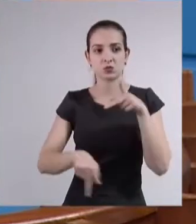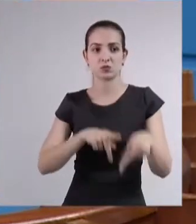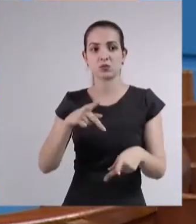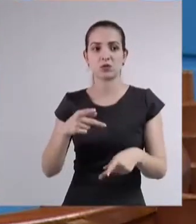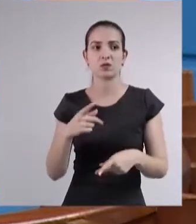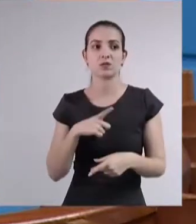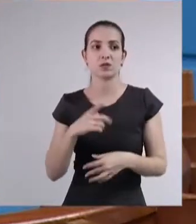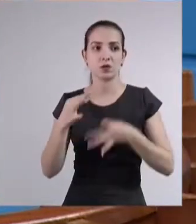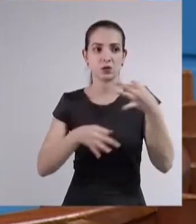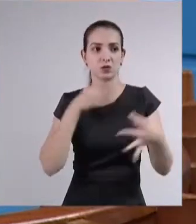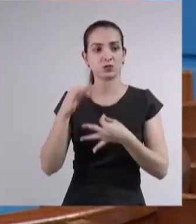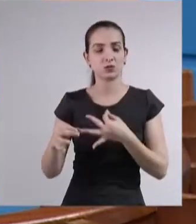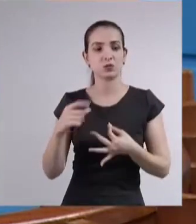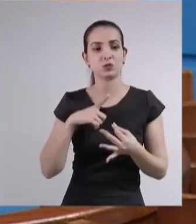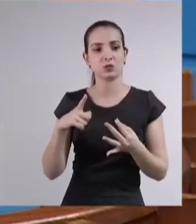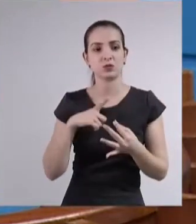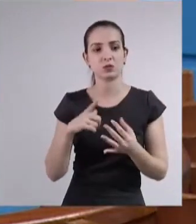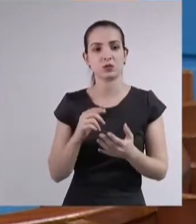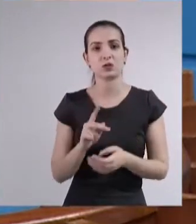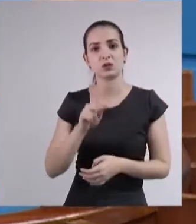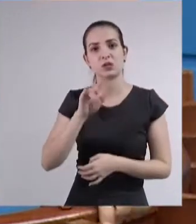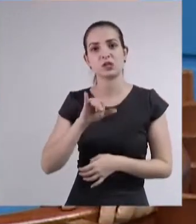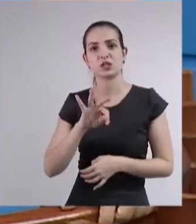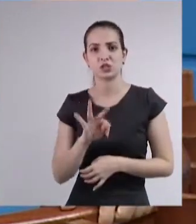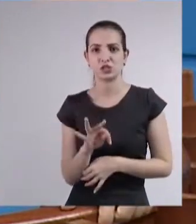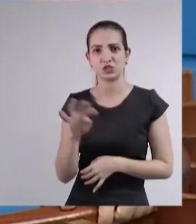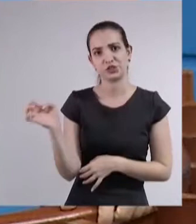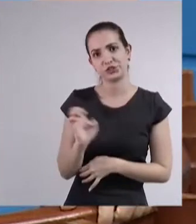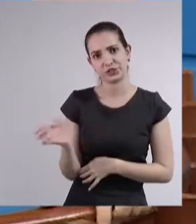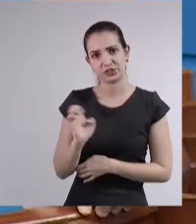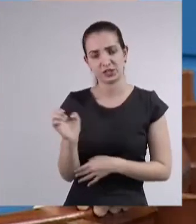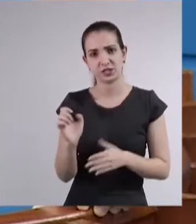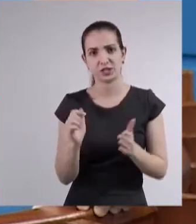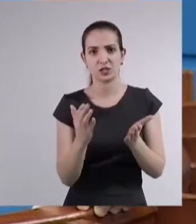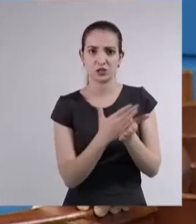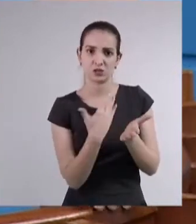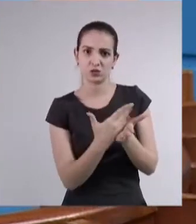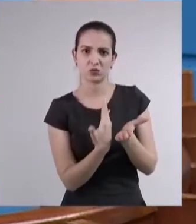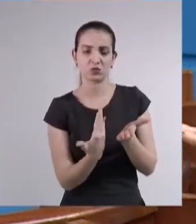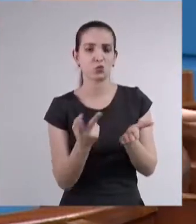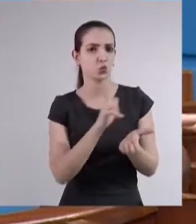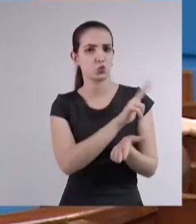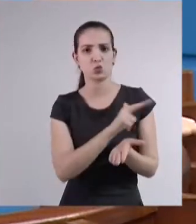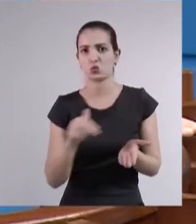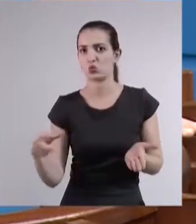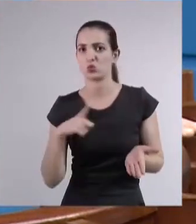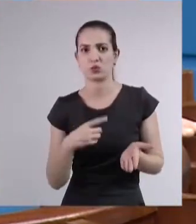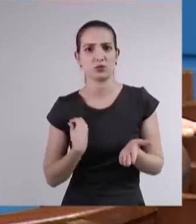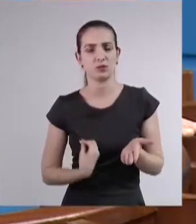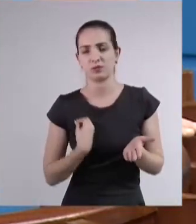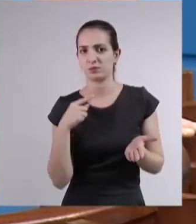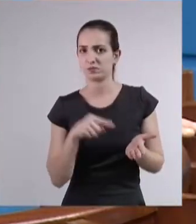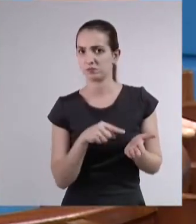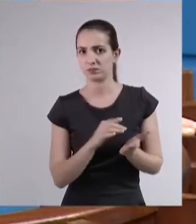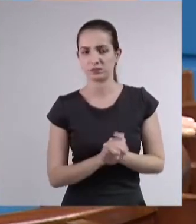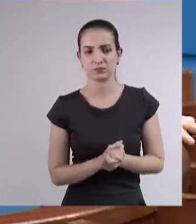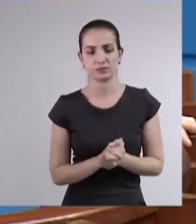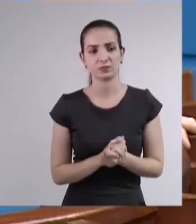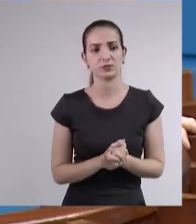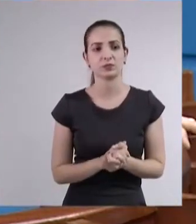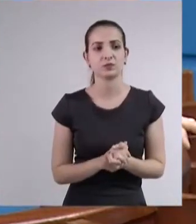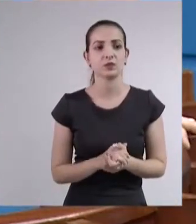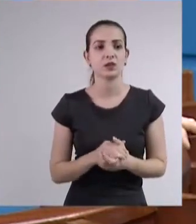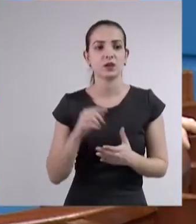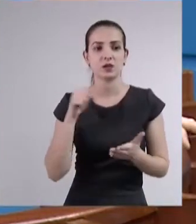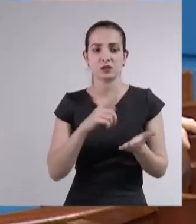levantam. A cartilha kit gay. Nunca existiu essa cartilha. Essa